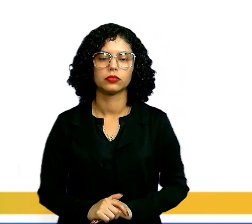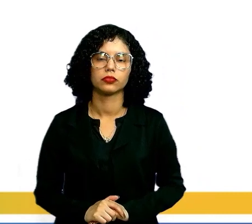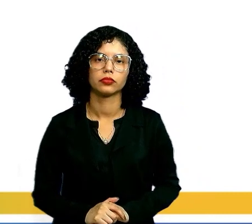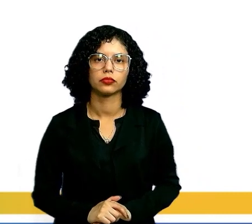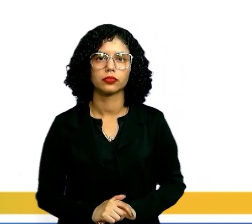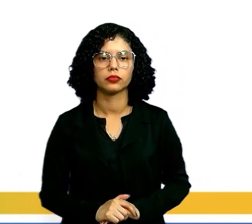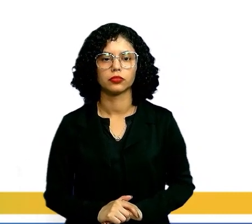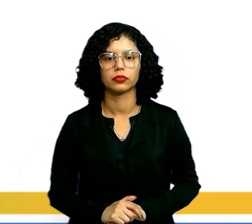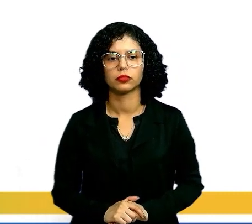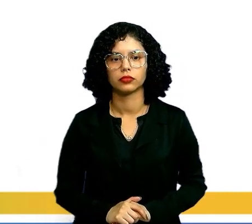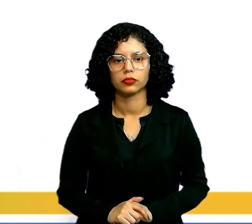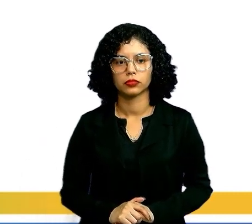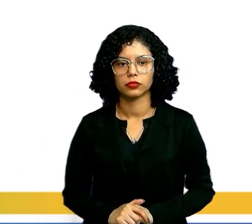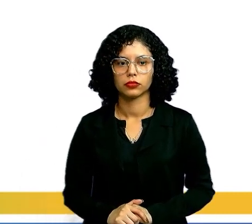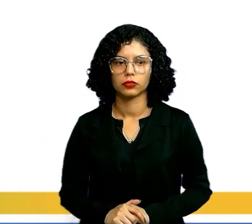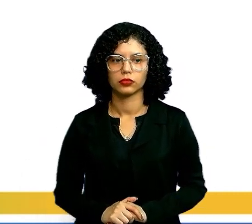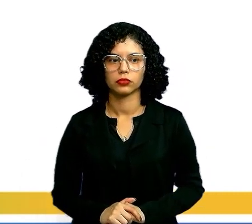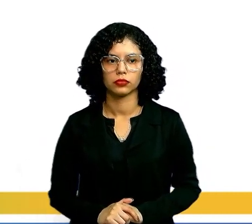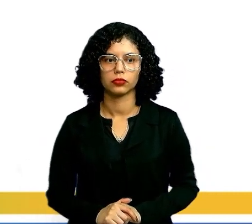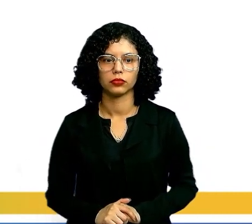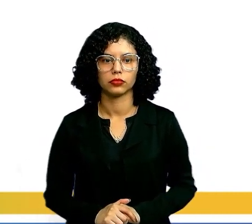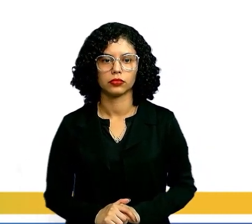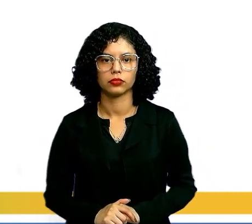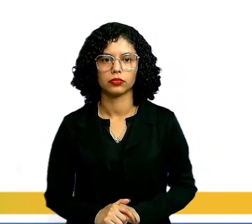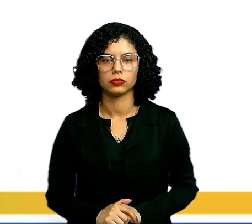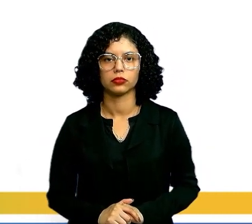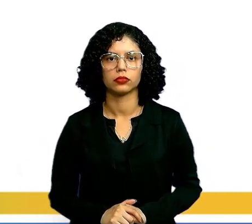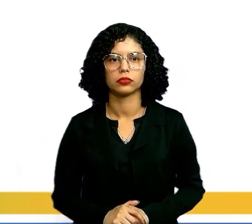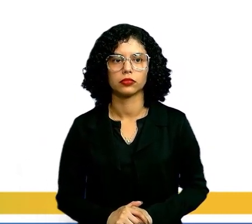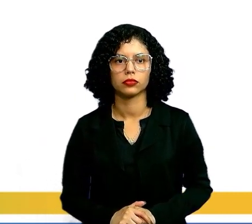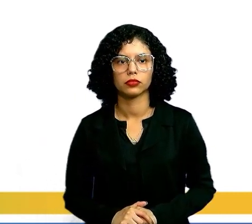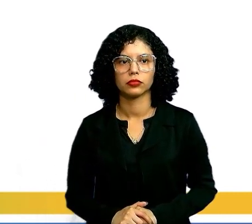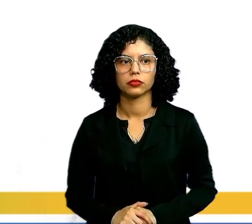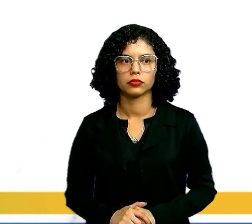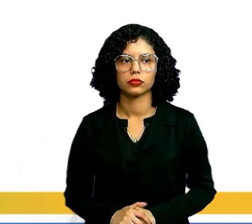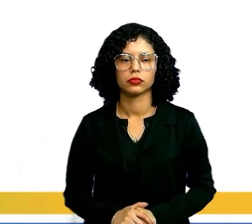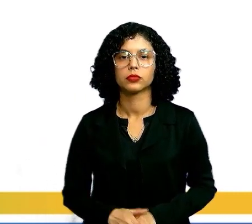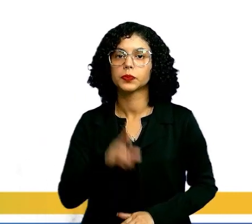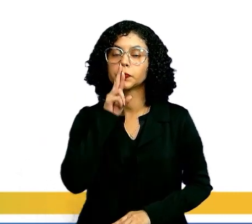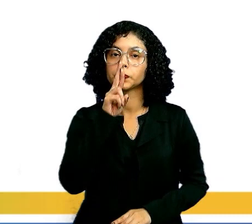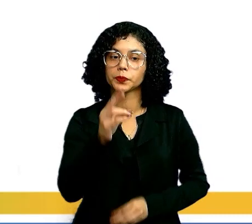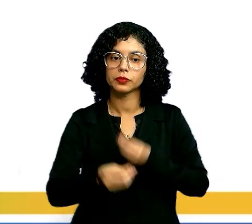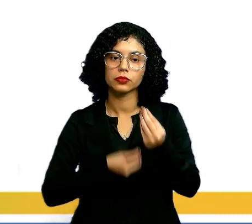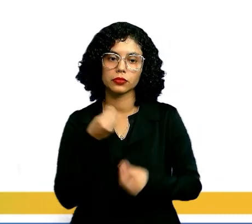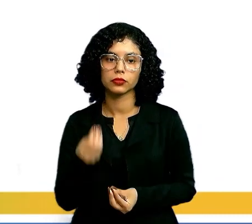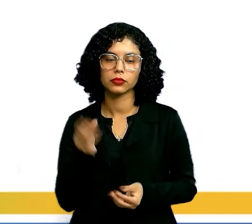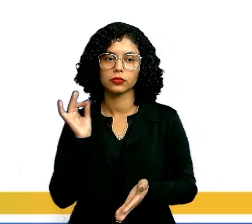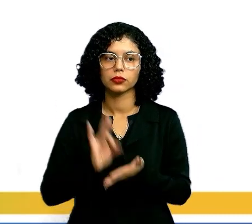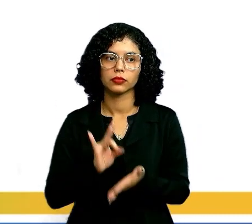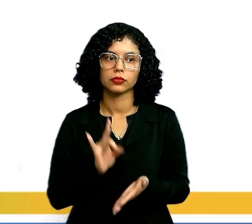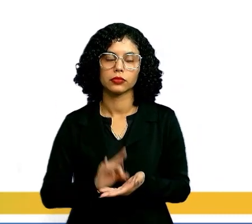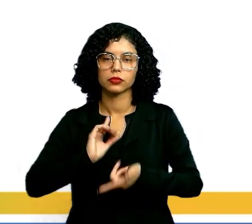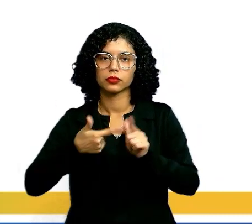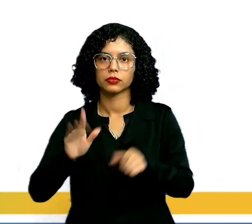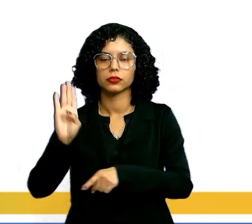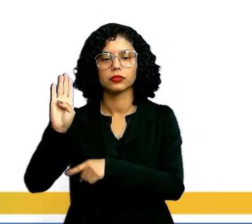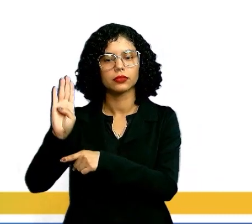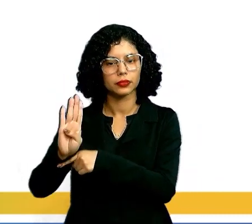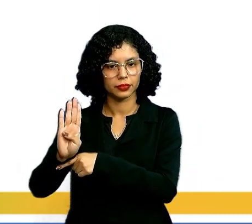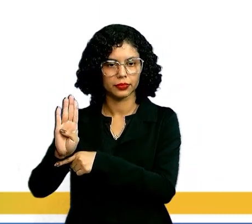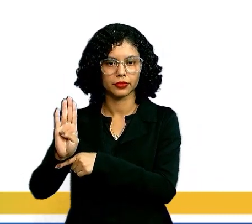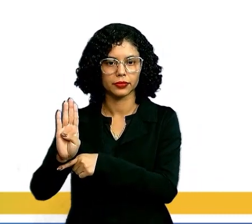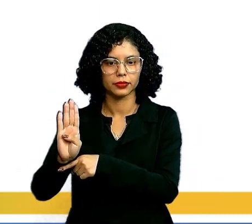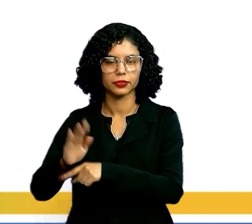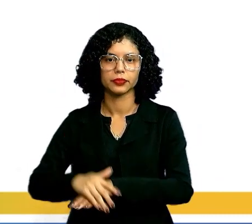se cientificamente o mundo em sua verdade como resposta verdadeira nós temos aí